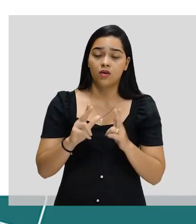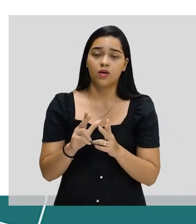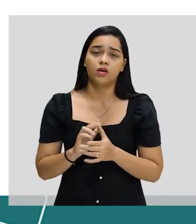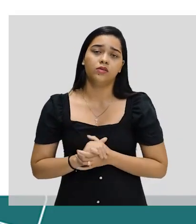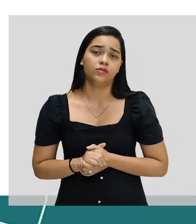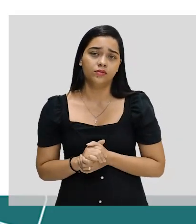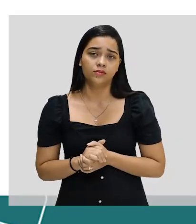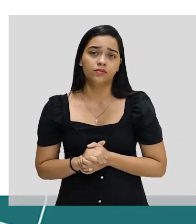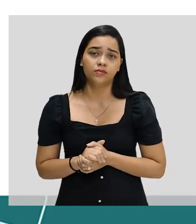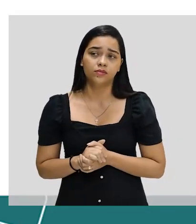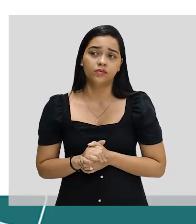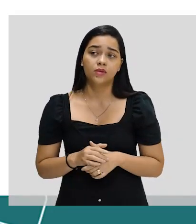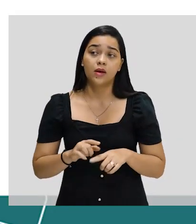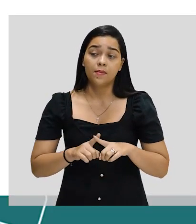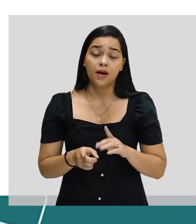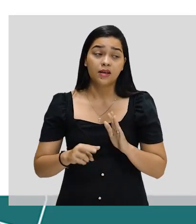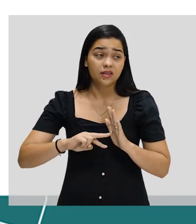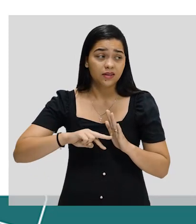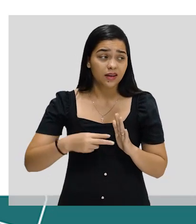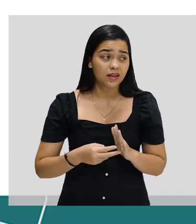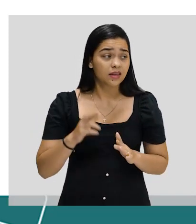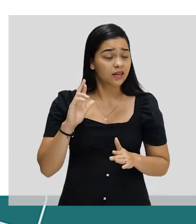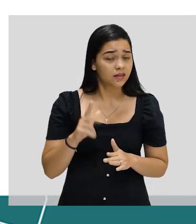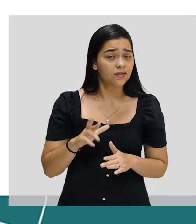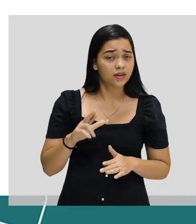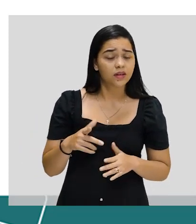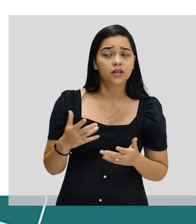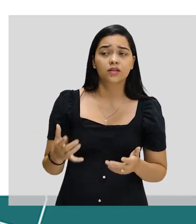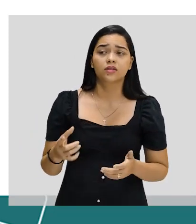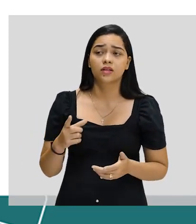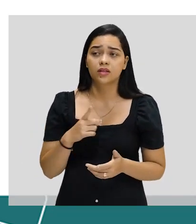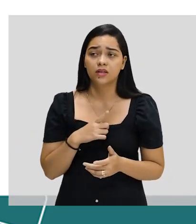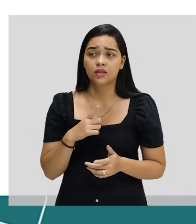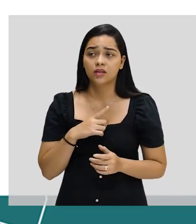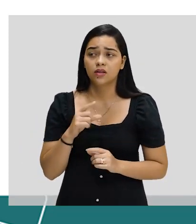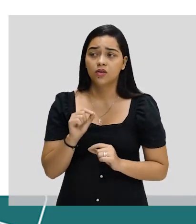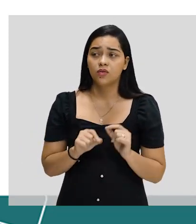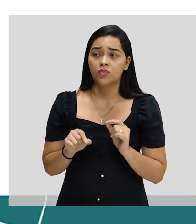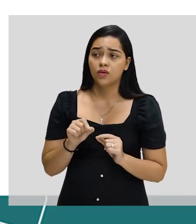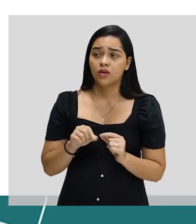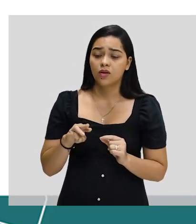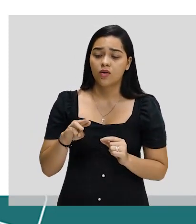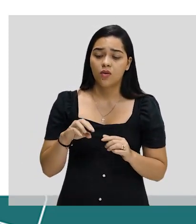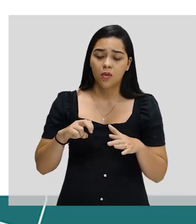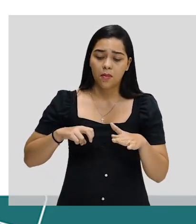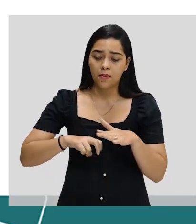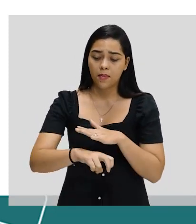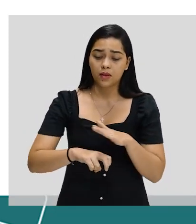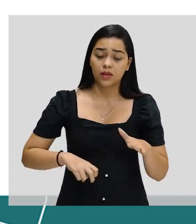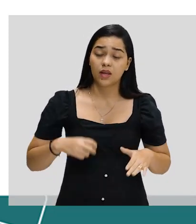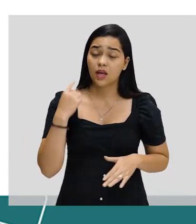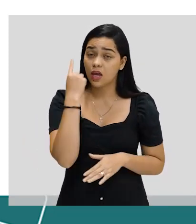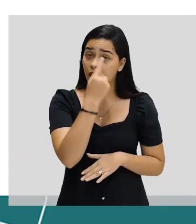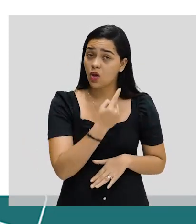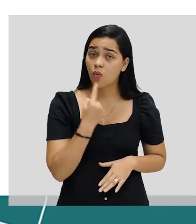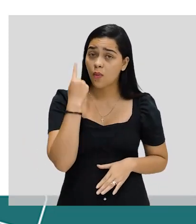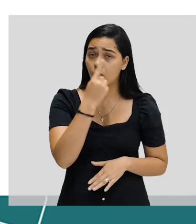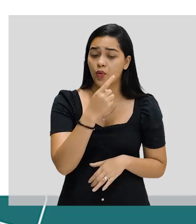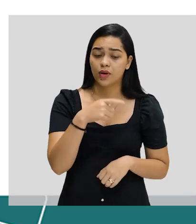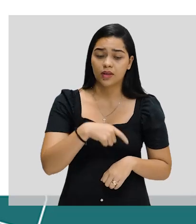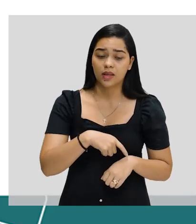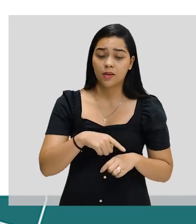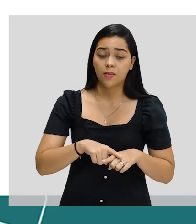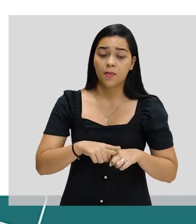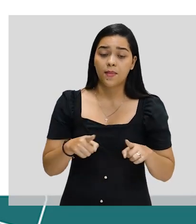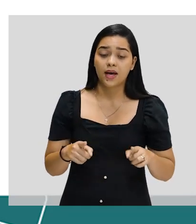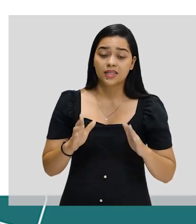preposição, mas o sentido é diferente. Ele estará aqui, o metrô estará aqui em 1 hora, tempo.